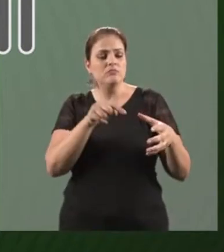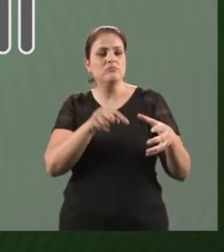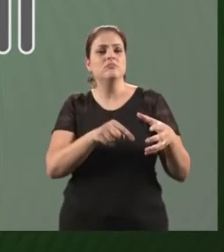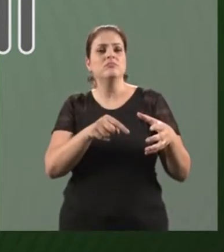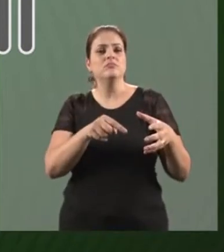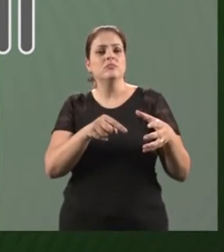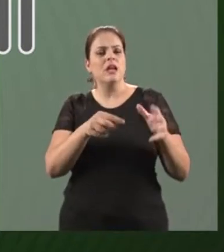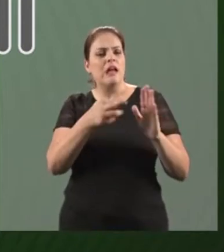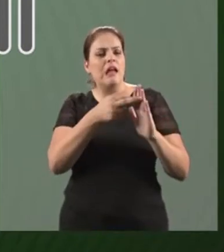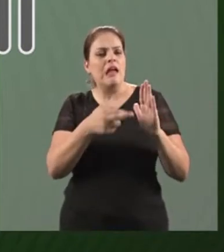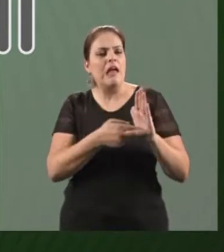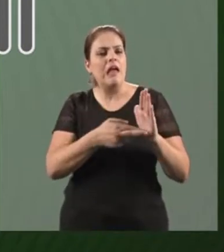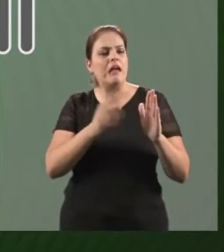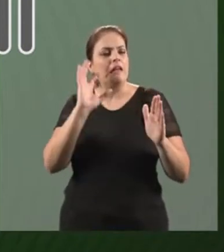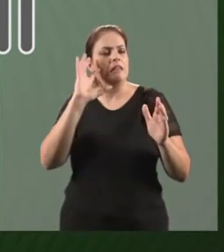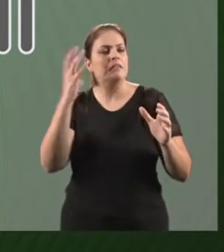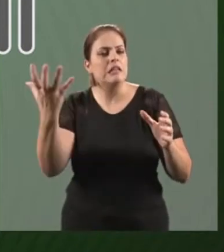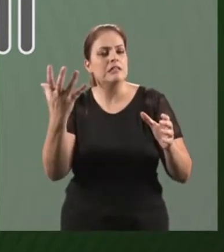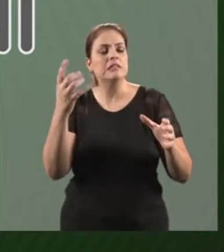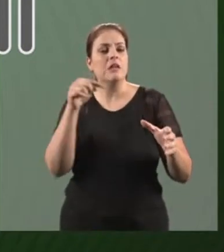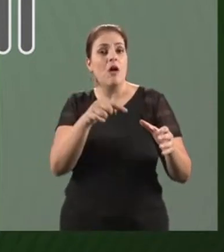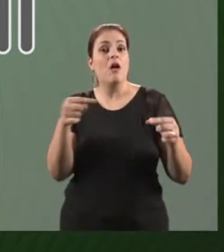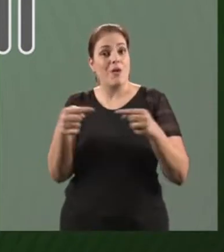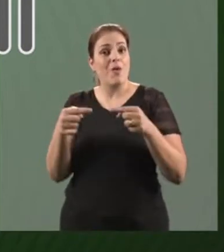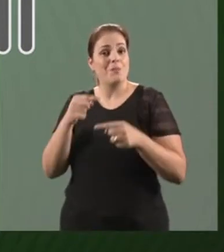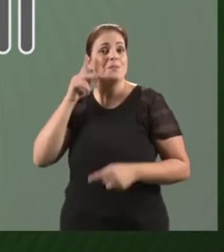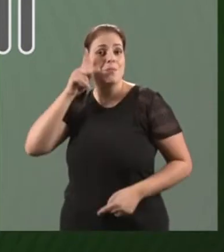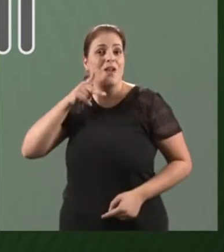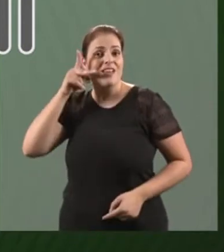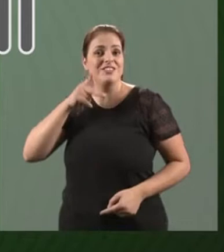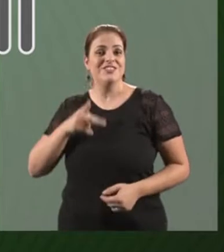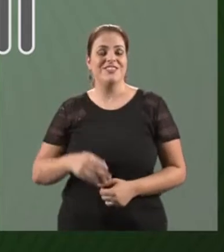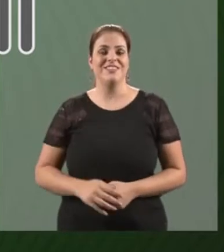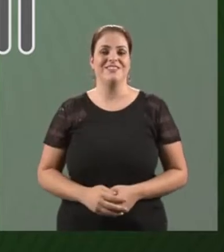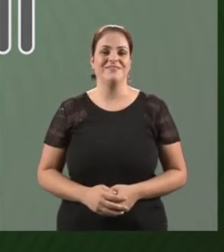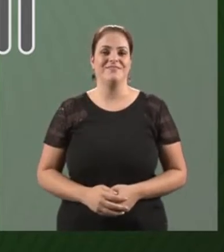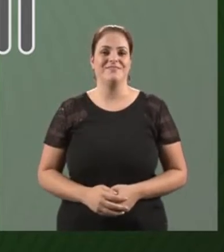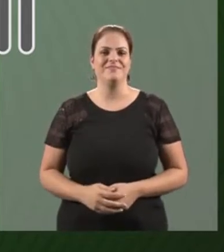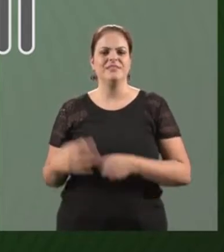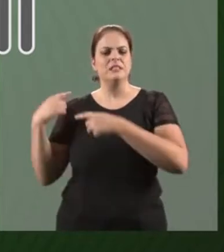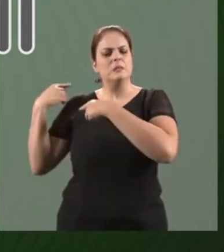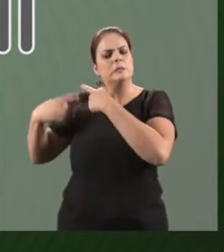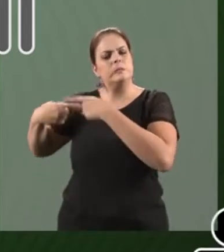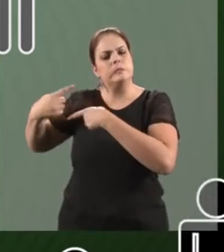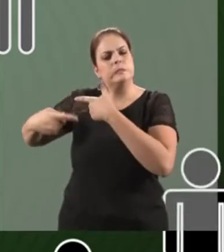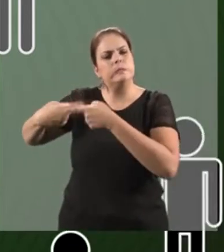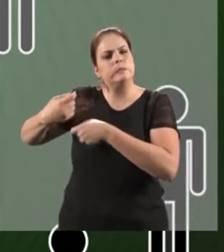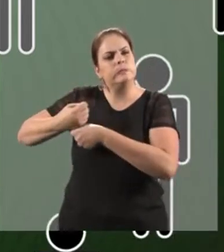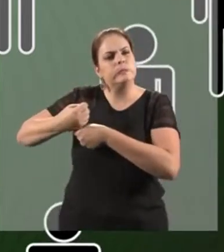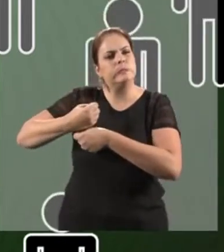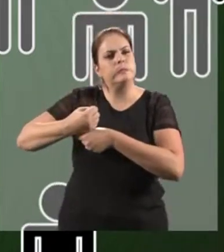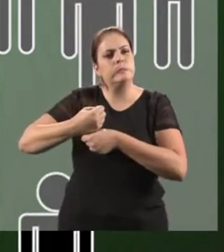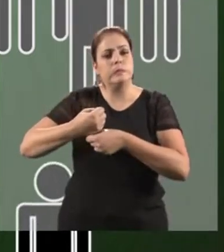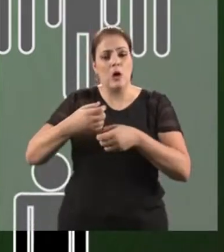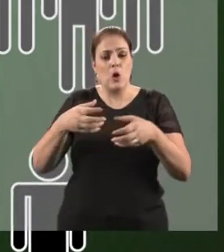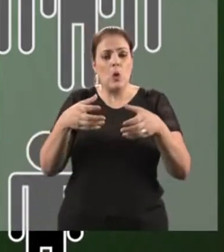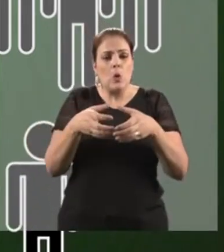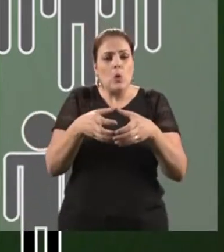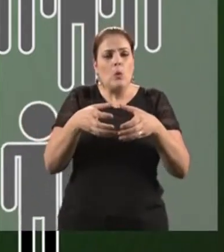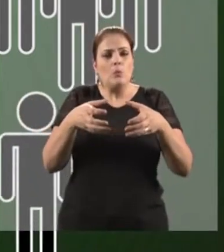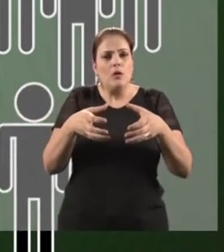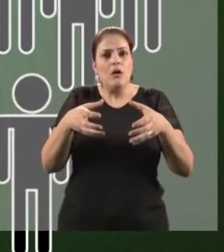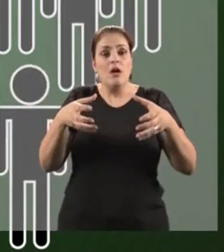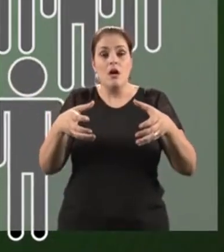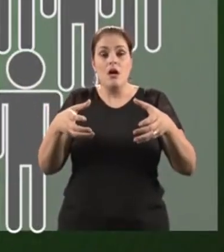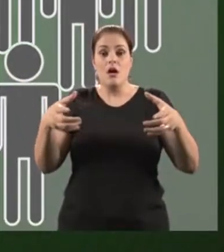é um dos objetos de atenção da política. Com o passar dos séculos, os grupos foram ficando maiores,